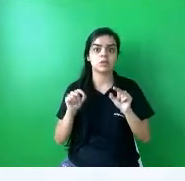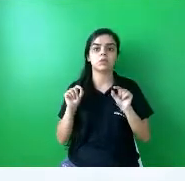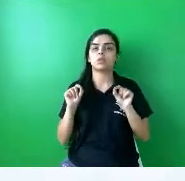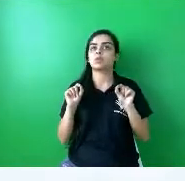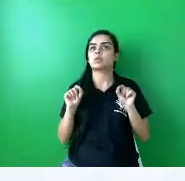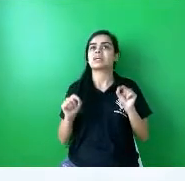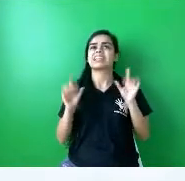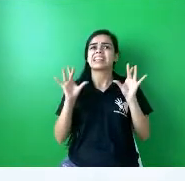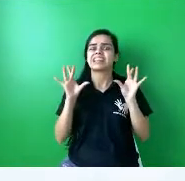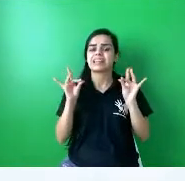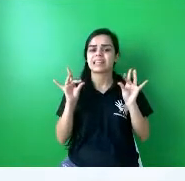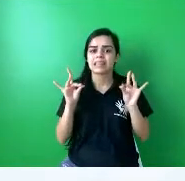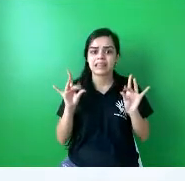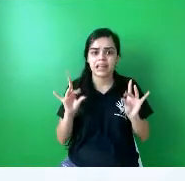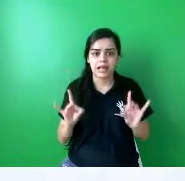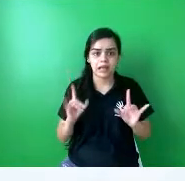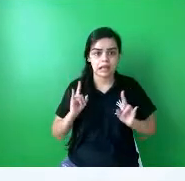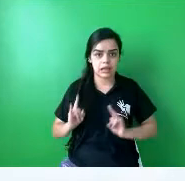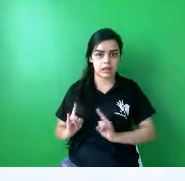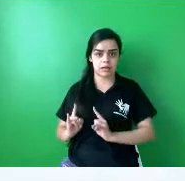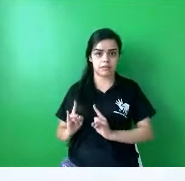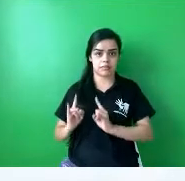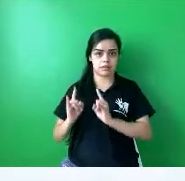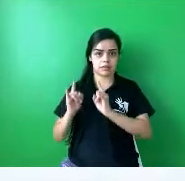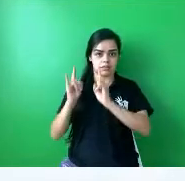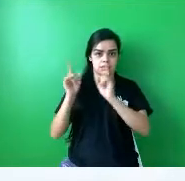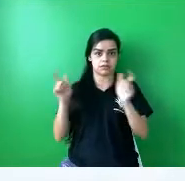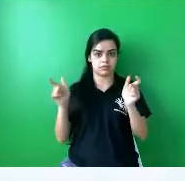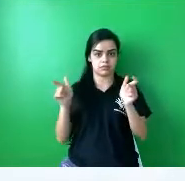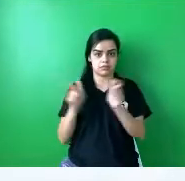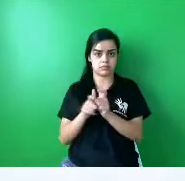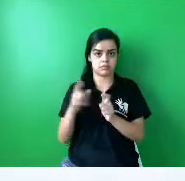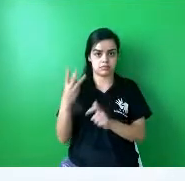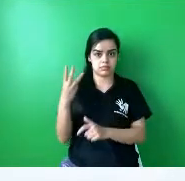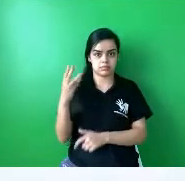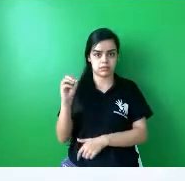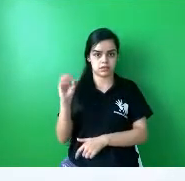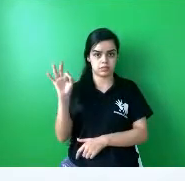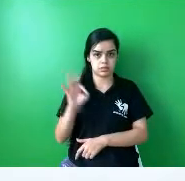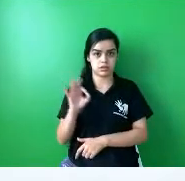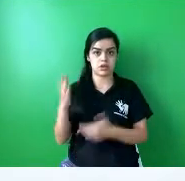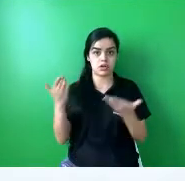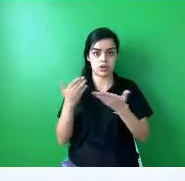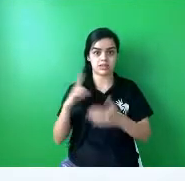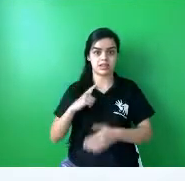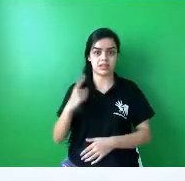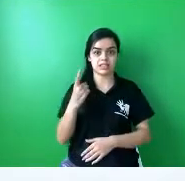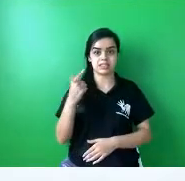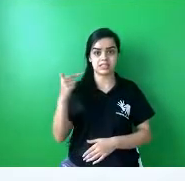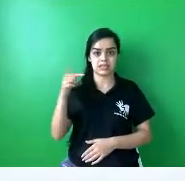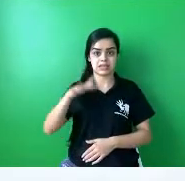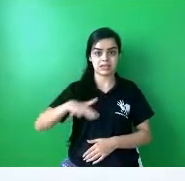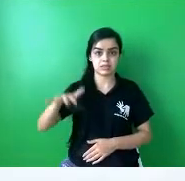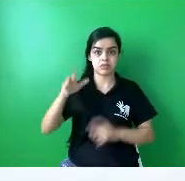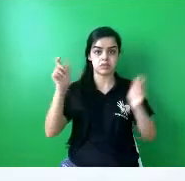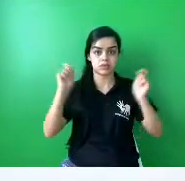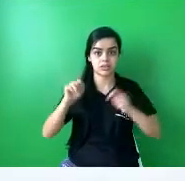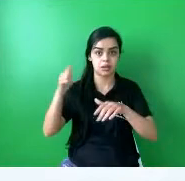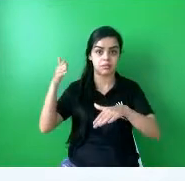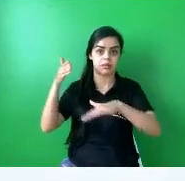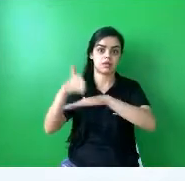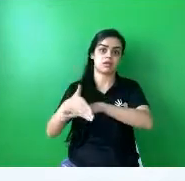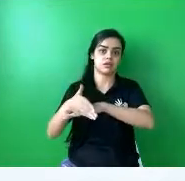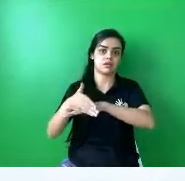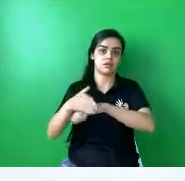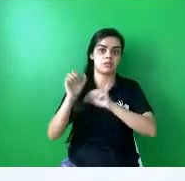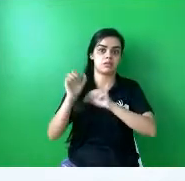exatamente, além dos apartamentos, que reduziu 30% para 17%, que espaços eles podem utilizar lá dentro? Eles